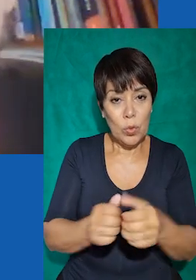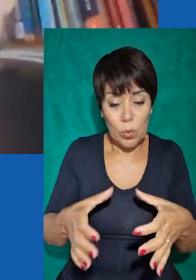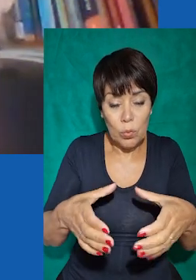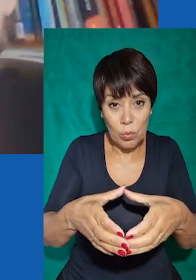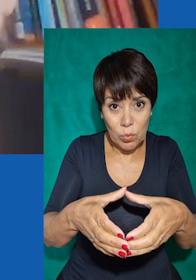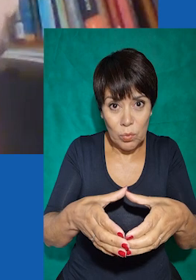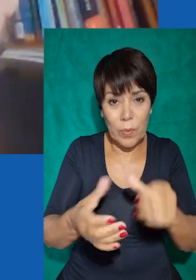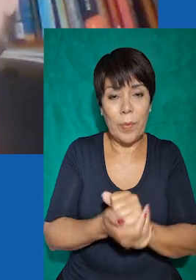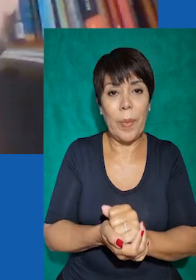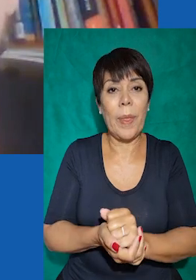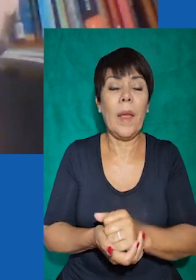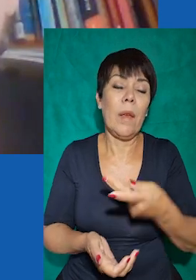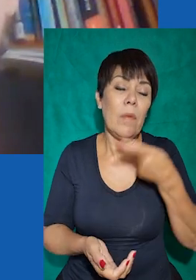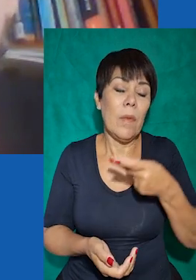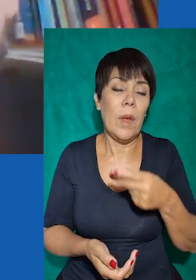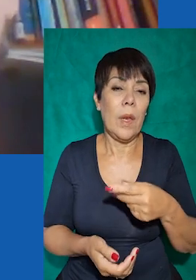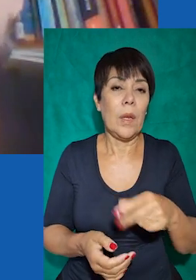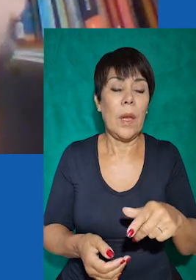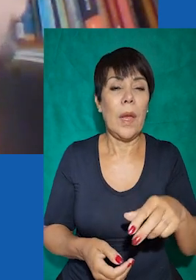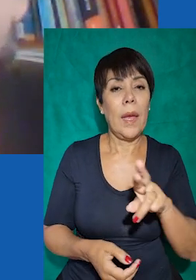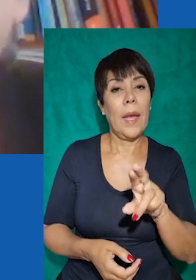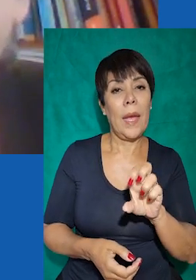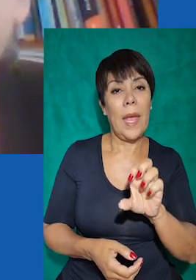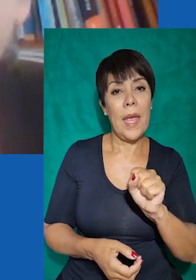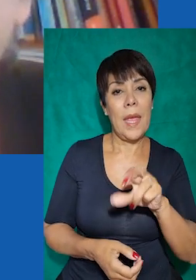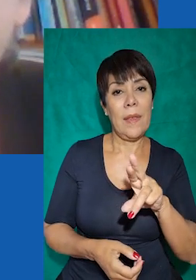né? Que foi chamada Reserva de Dourados.